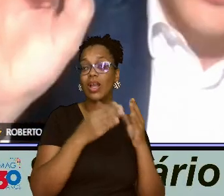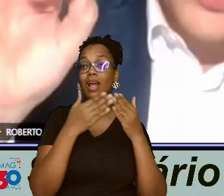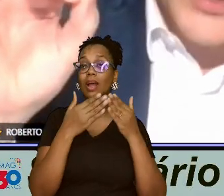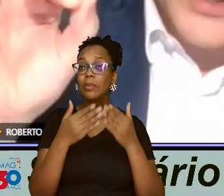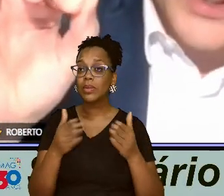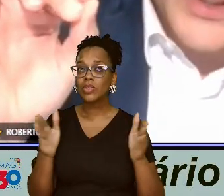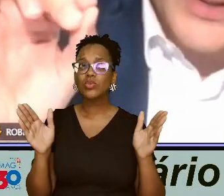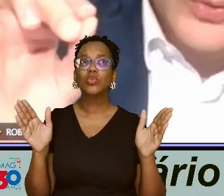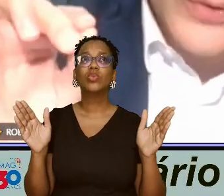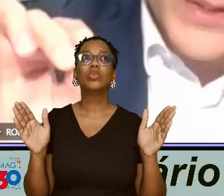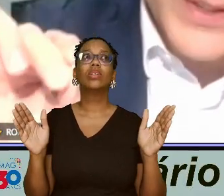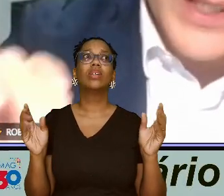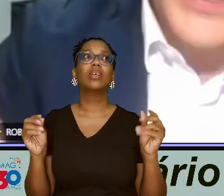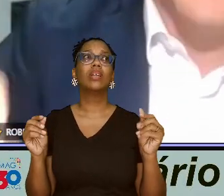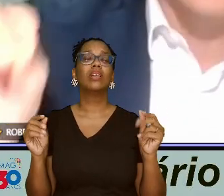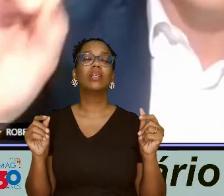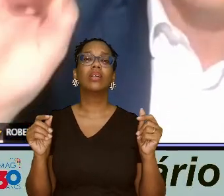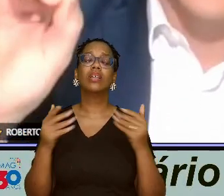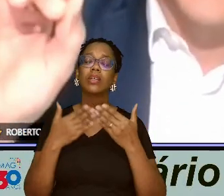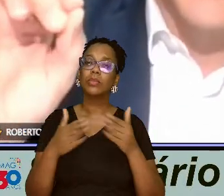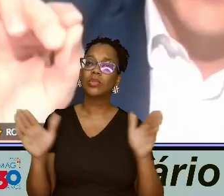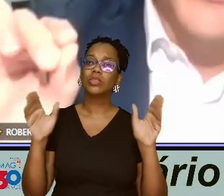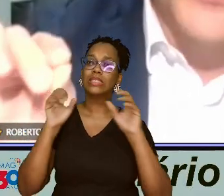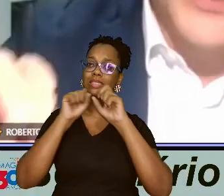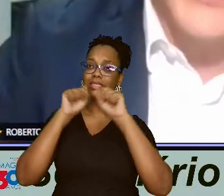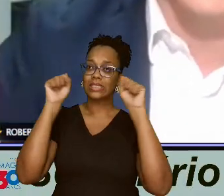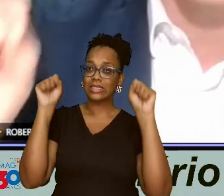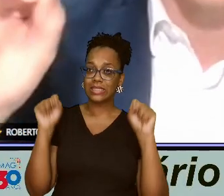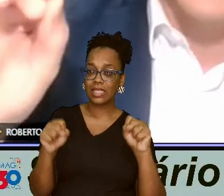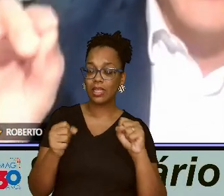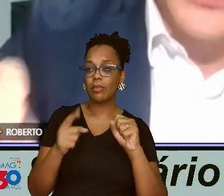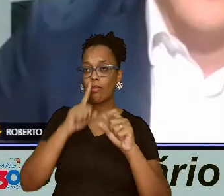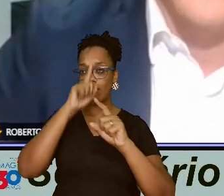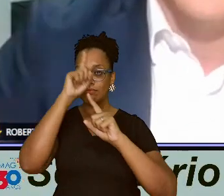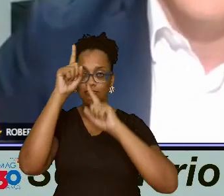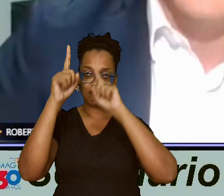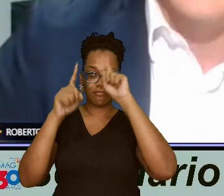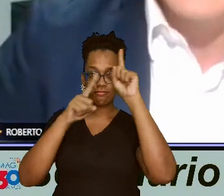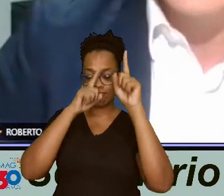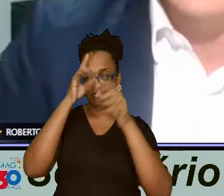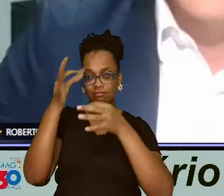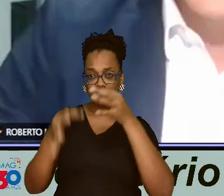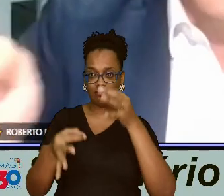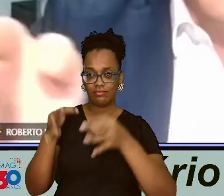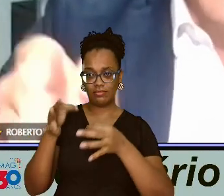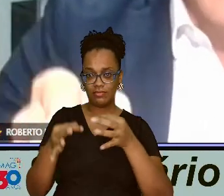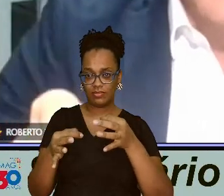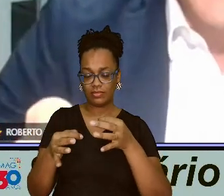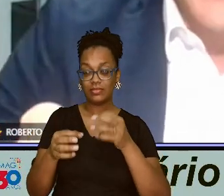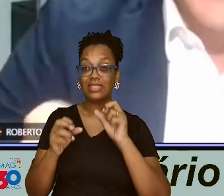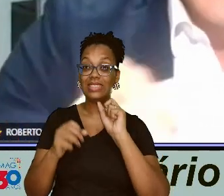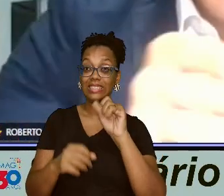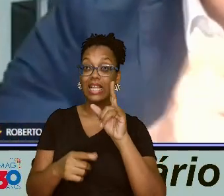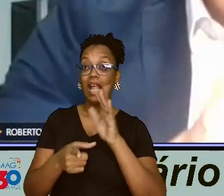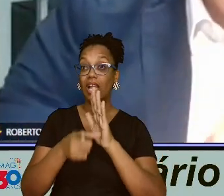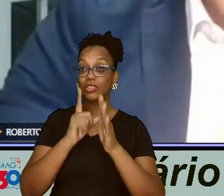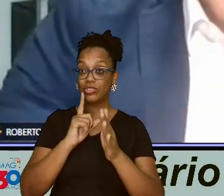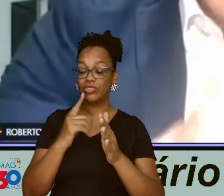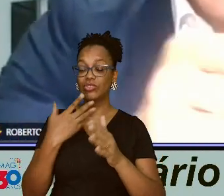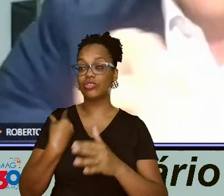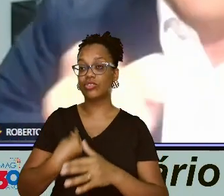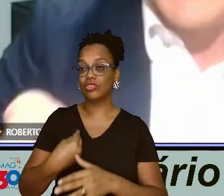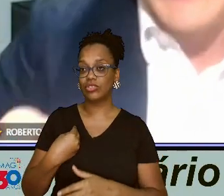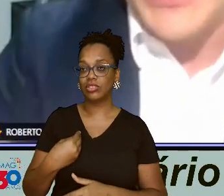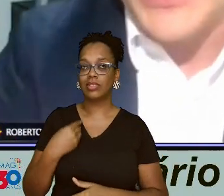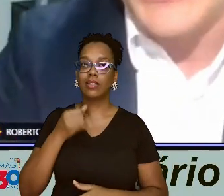abertura do sistema para a criatividade jurisdicional. Né? Se antes nós tínhamos lá questão